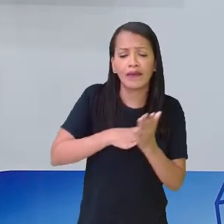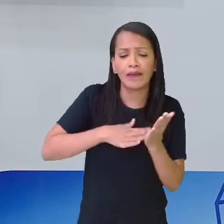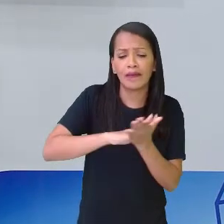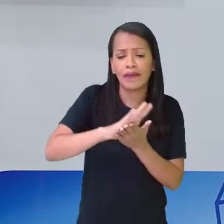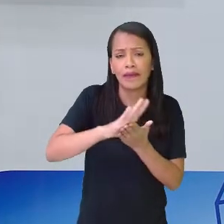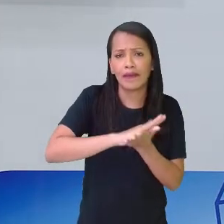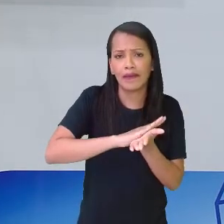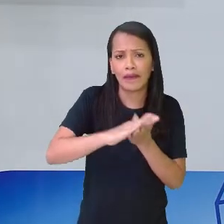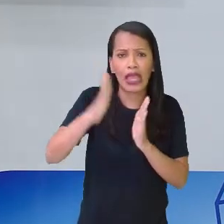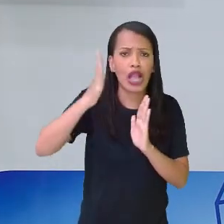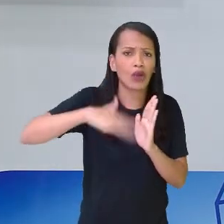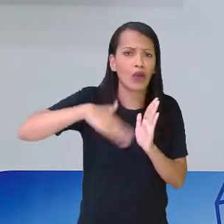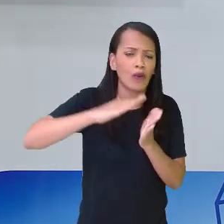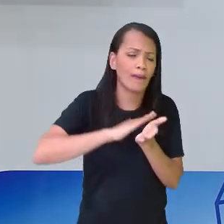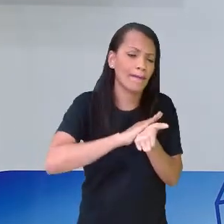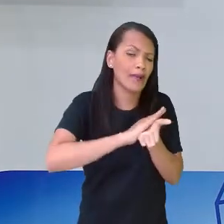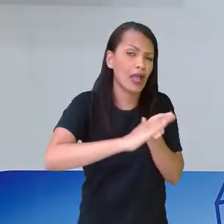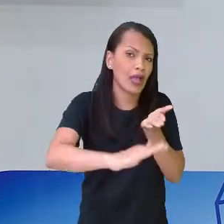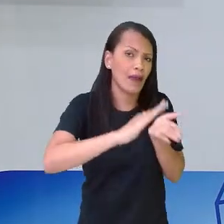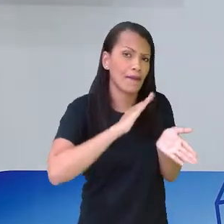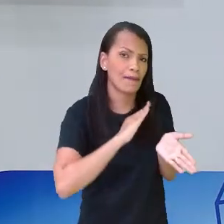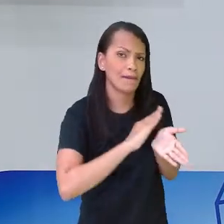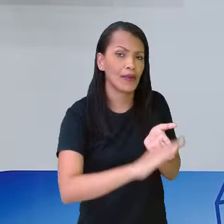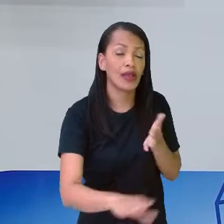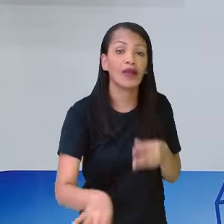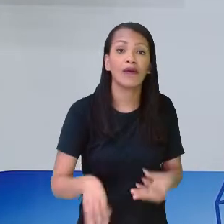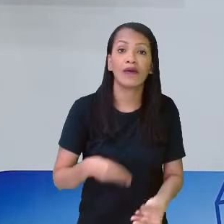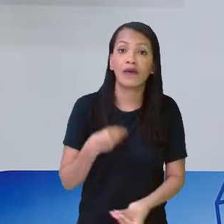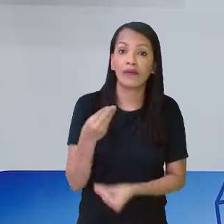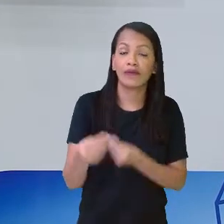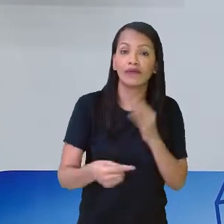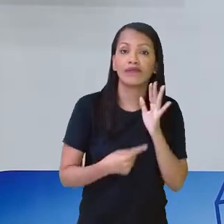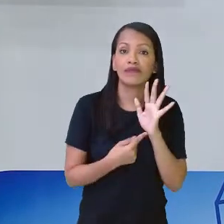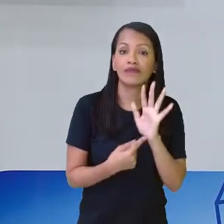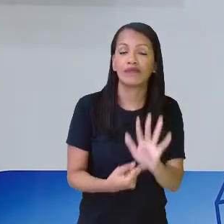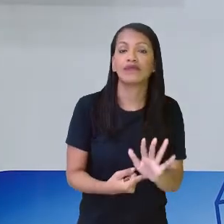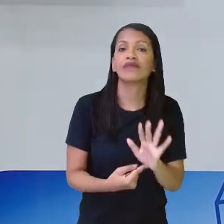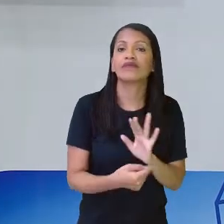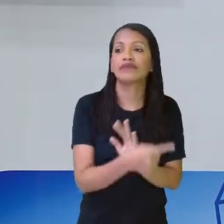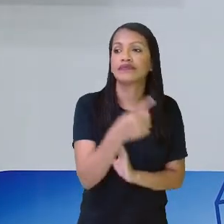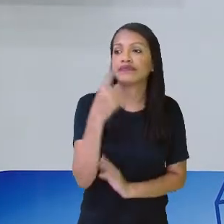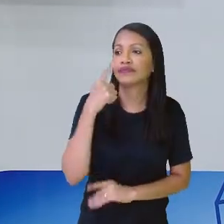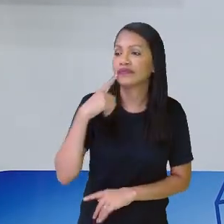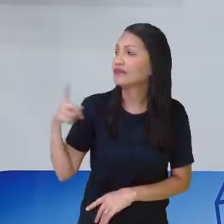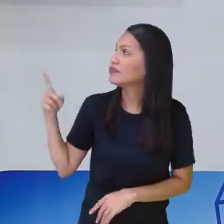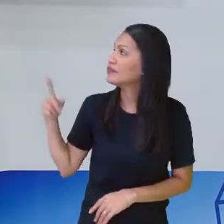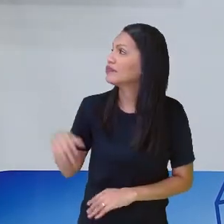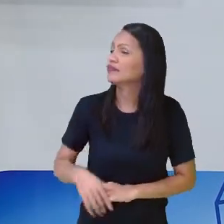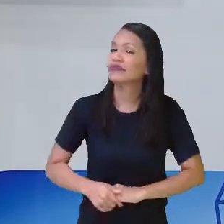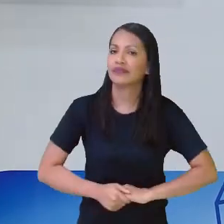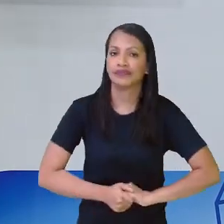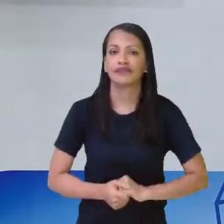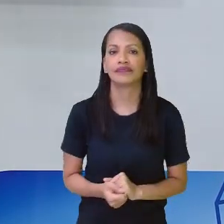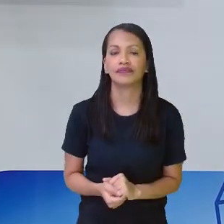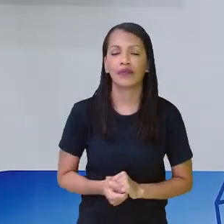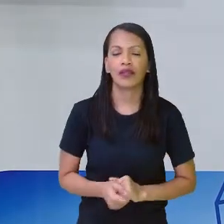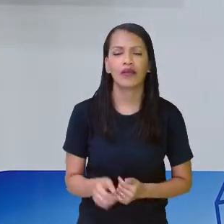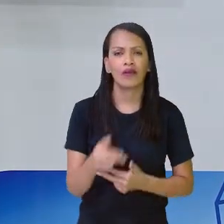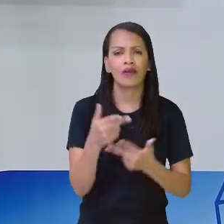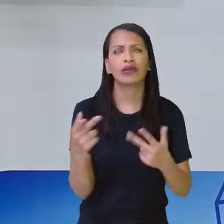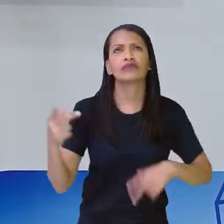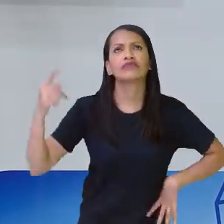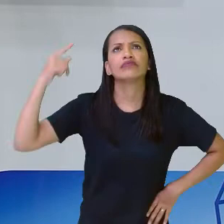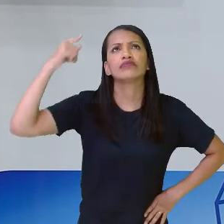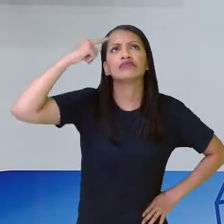passa a tinta. Então é uma das formas. O que é que eu vou fazer aqui para a gente? Eu vou fazer a representação aqui de algo que veio na